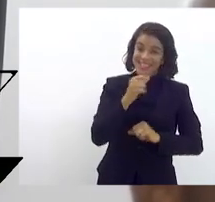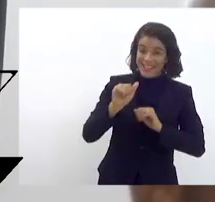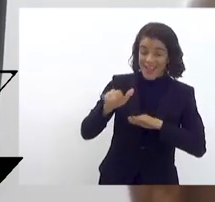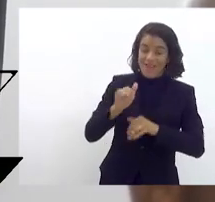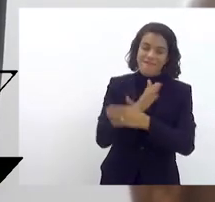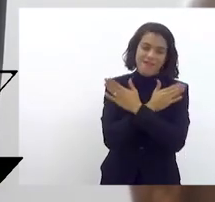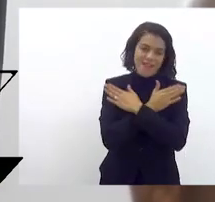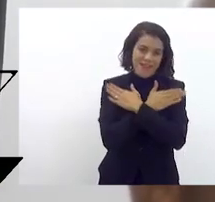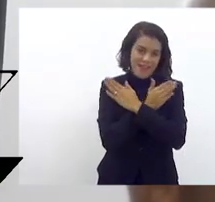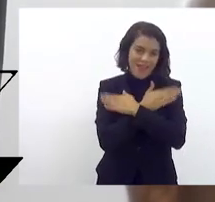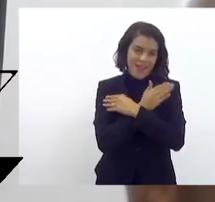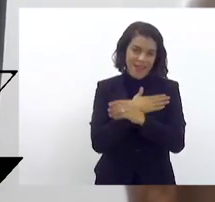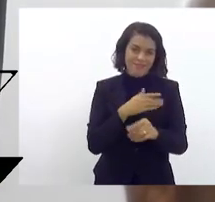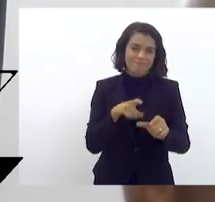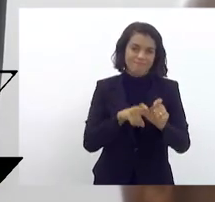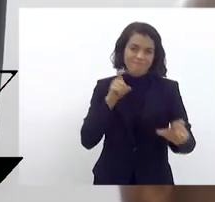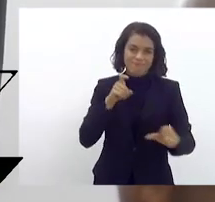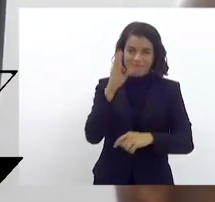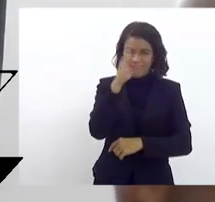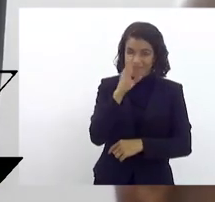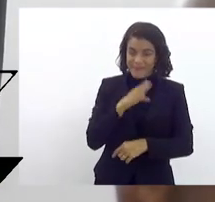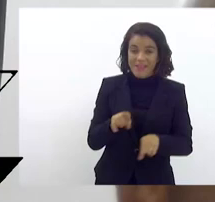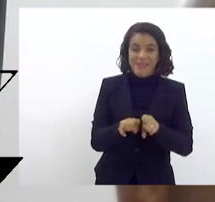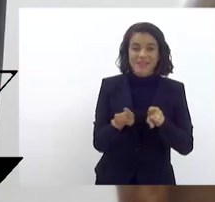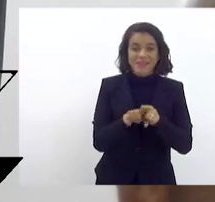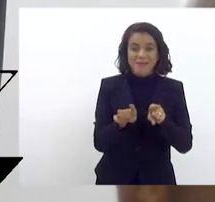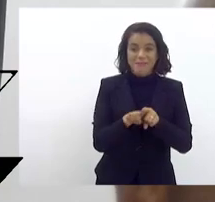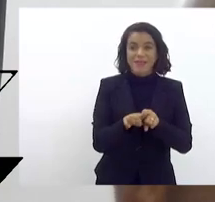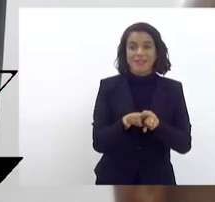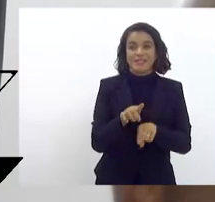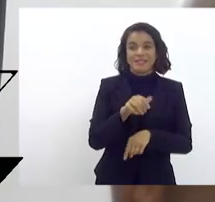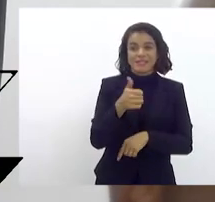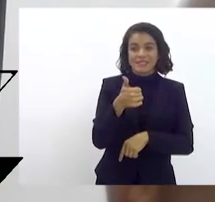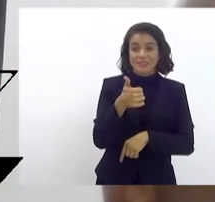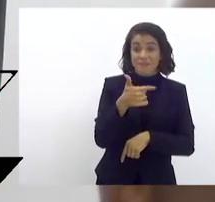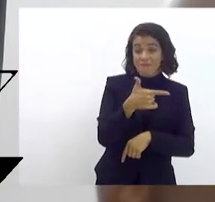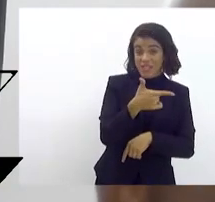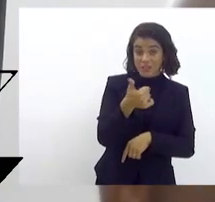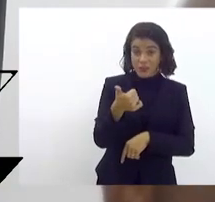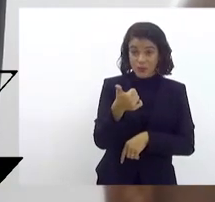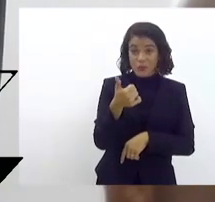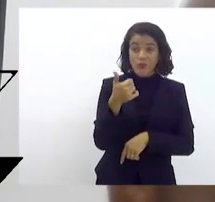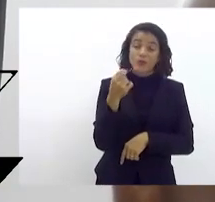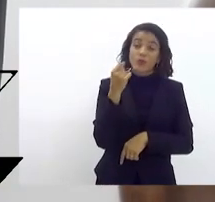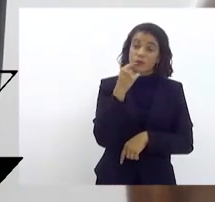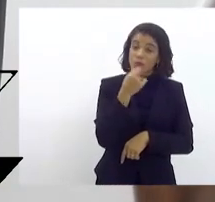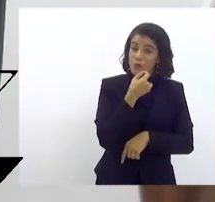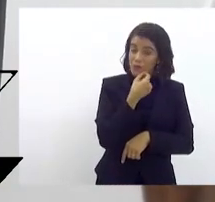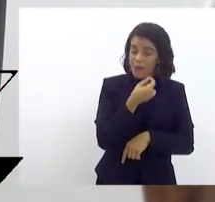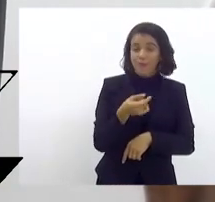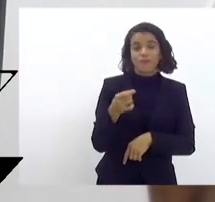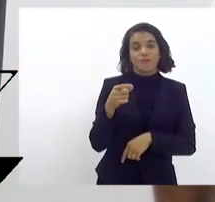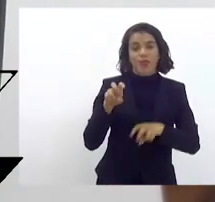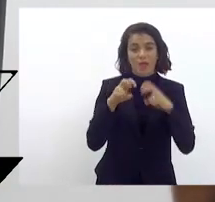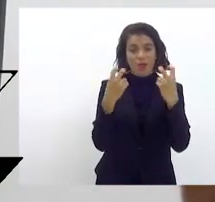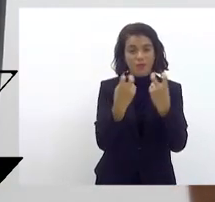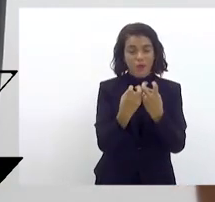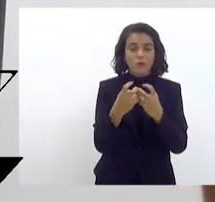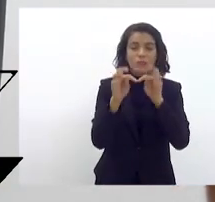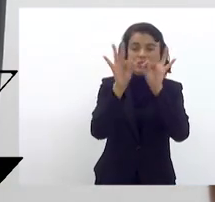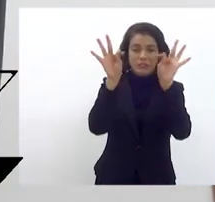né independência do Brasil dia 14 oitiva de testemunha dia 21/09 oitiva de